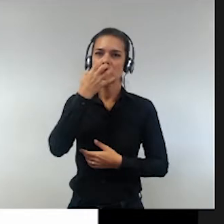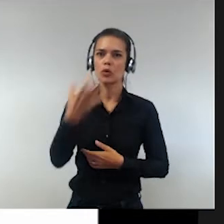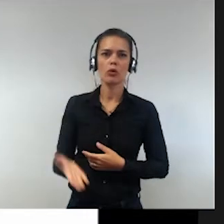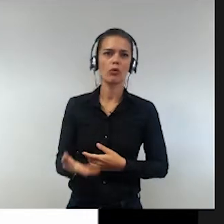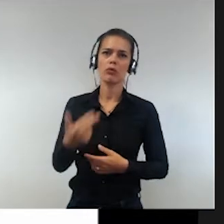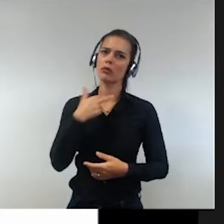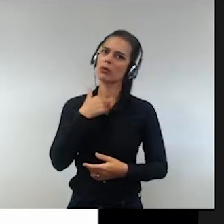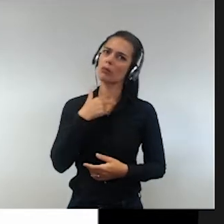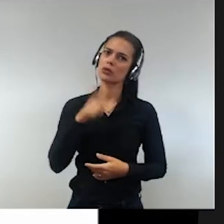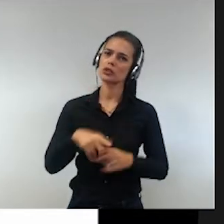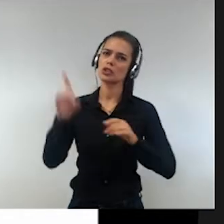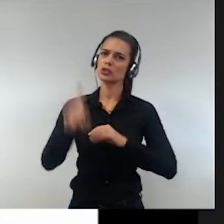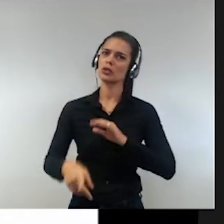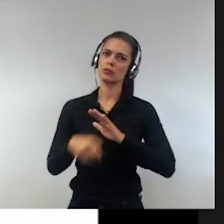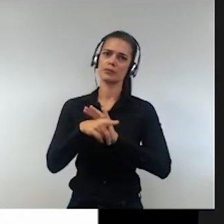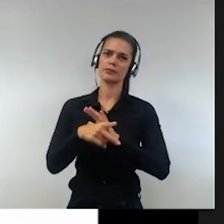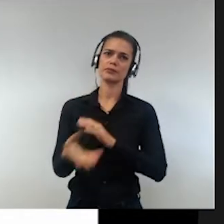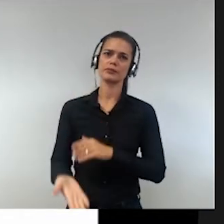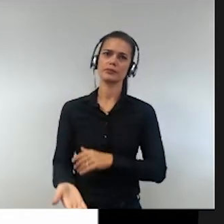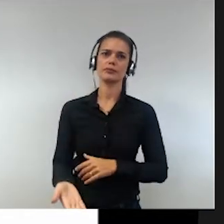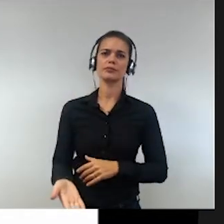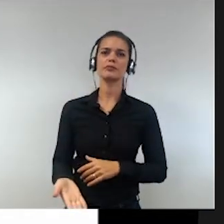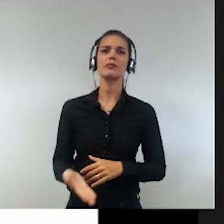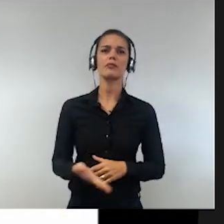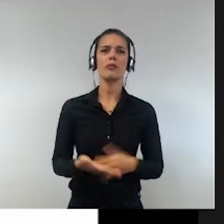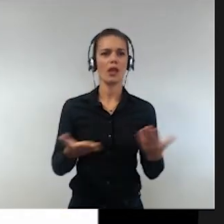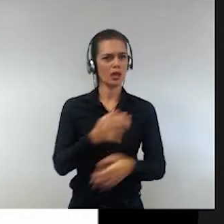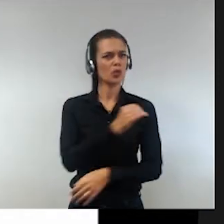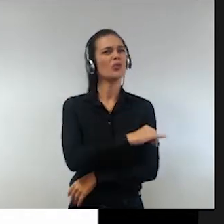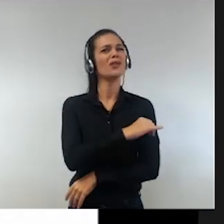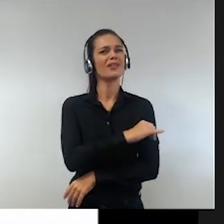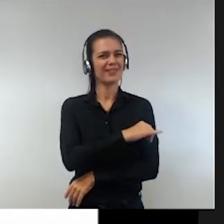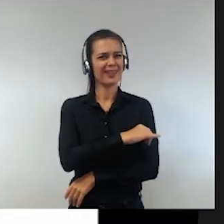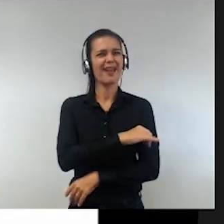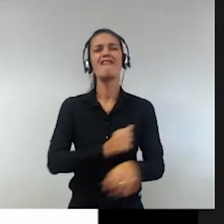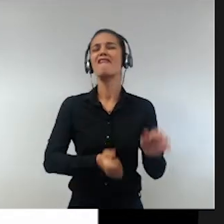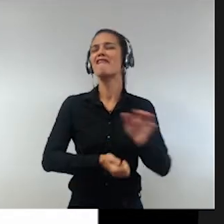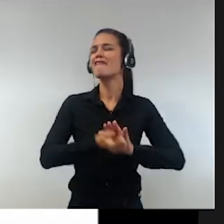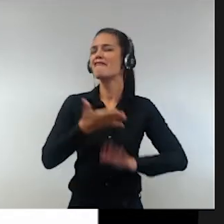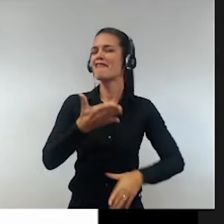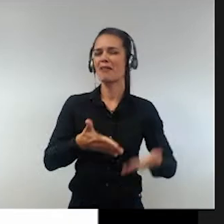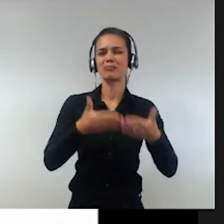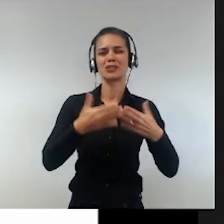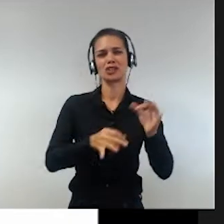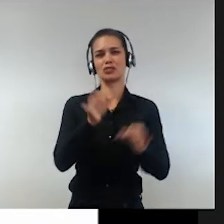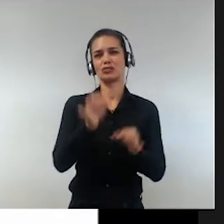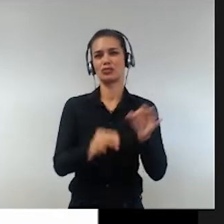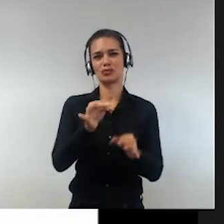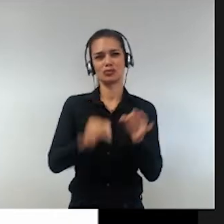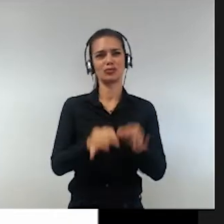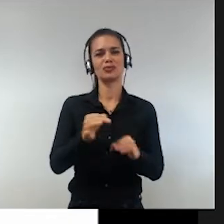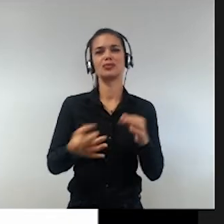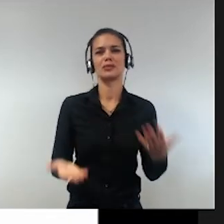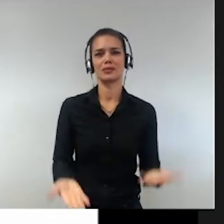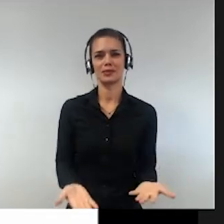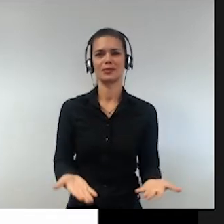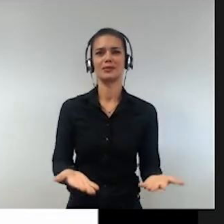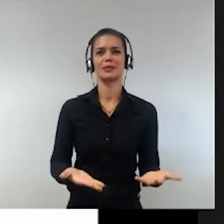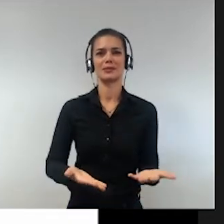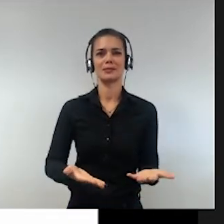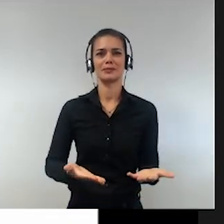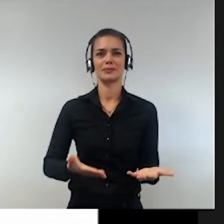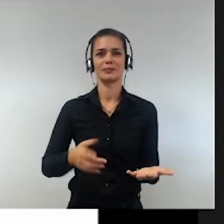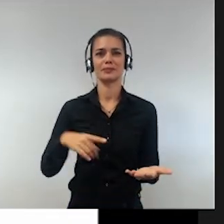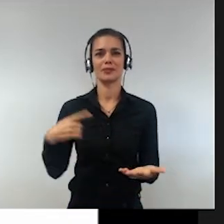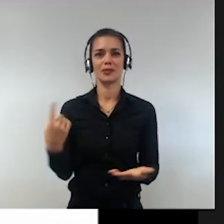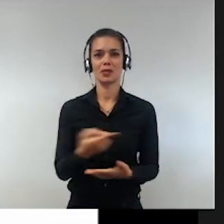pode, é direito de propriedade. Isso está tendo aqui no Rio de Janeiro muitas demandas judiciais. E, sem dúvida nenhuma, como é a ideia